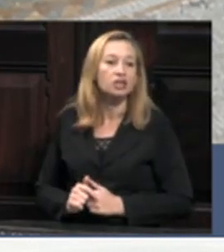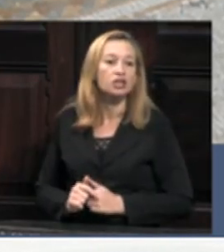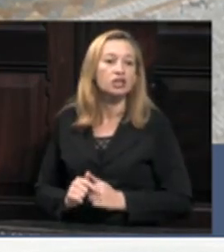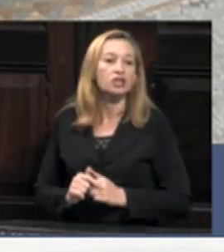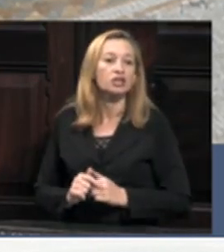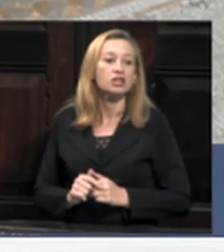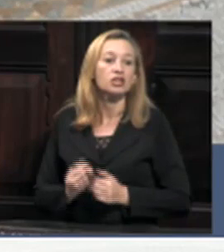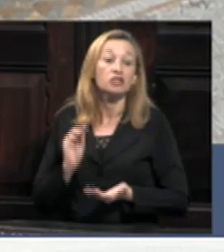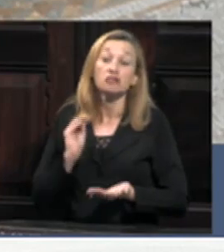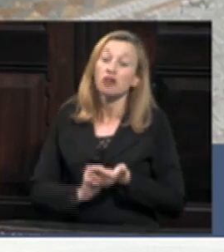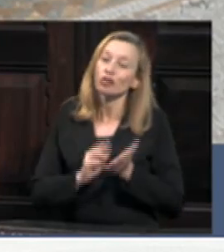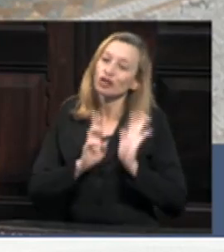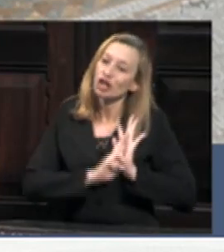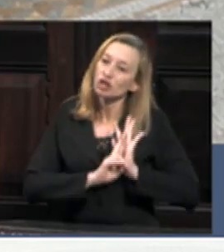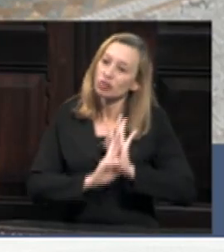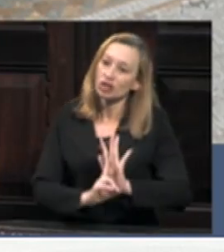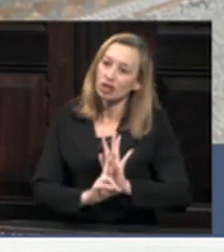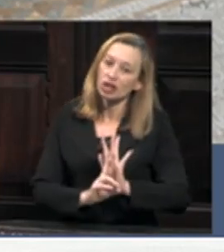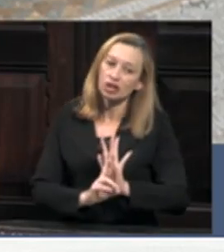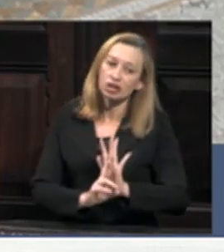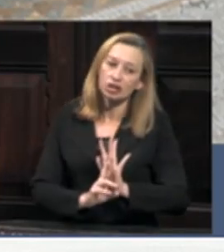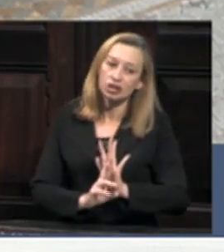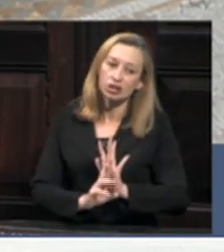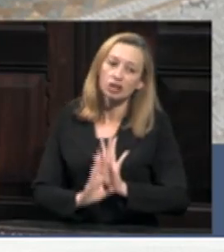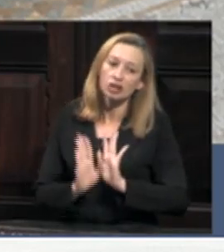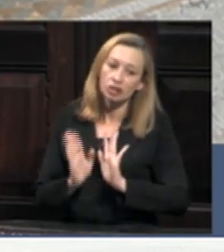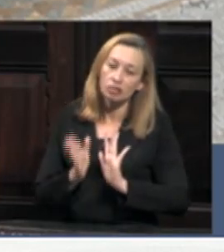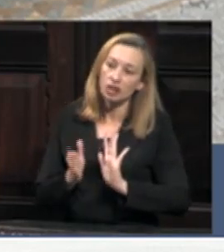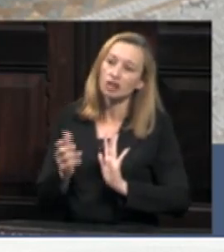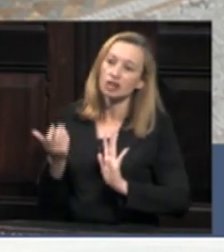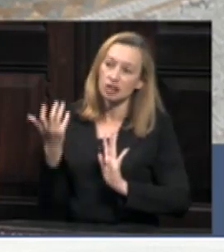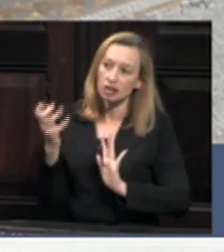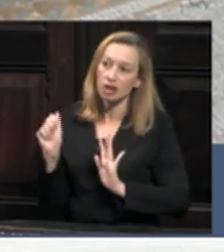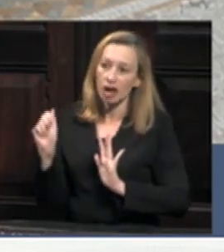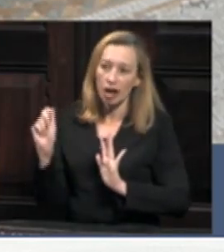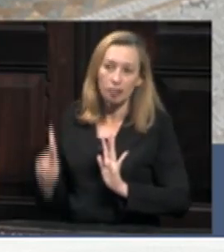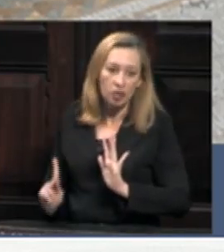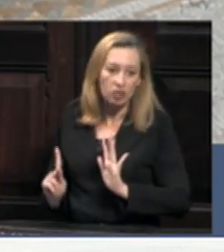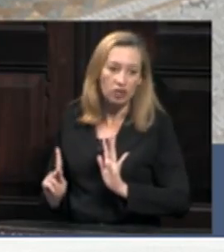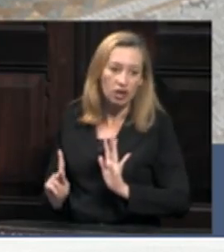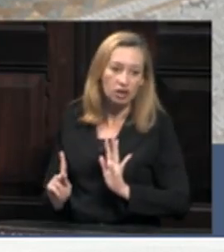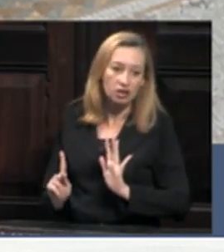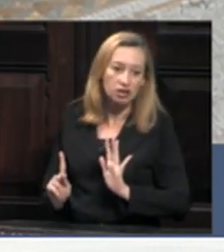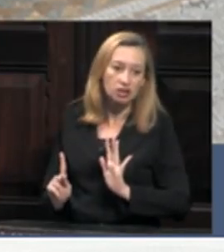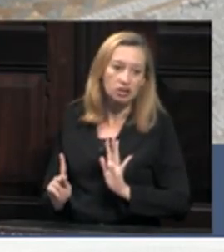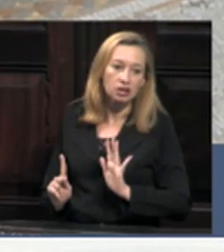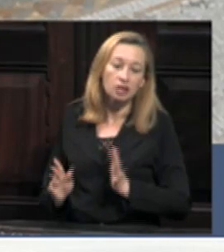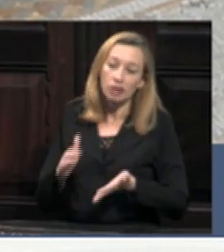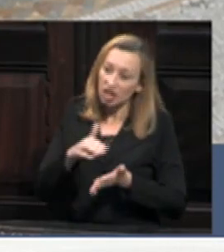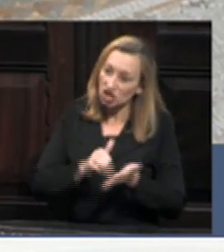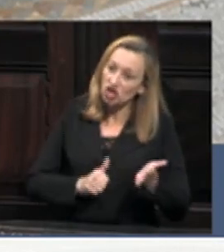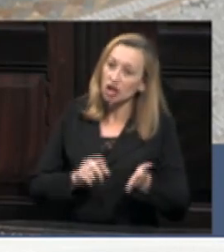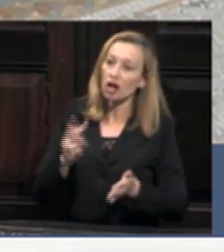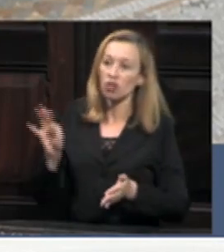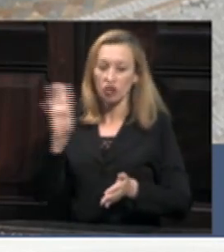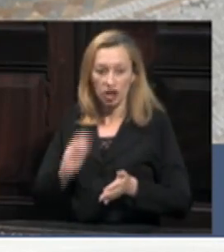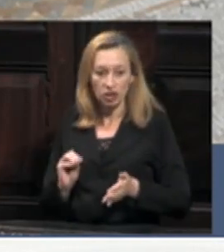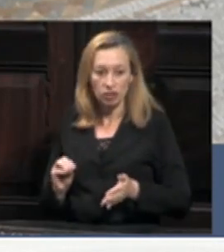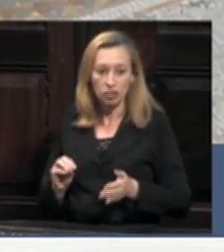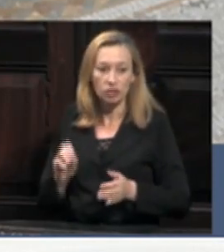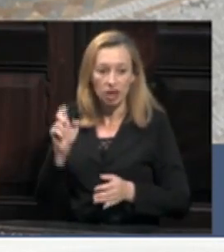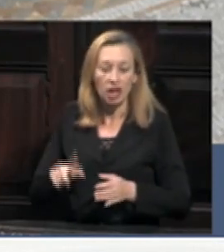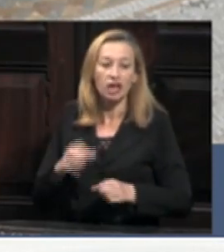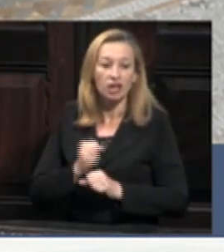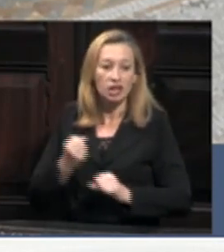irresponsabilidade da privatização foi aprovada praticamente pela unanimidade dos presentes. Então, a expectativa da derrubada do veto é grande, mas tem que